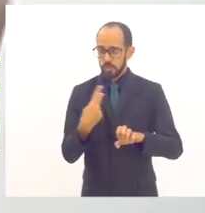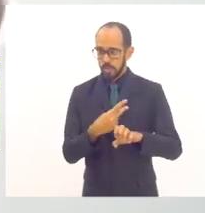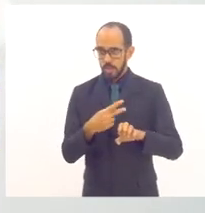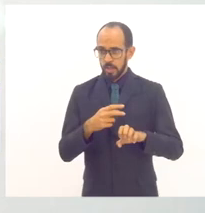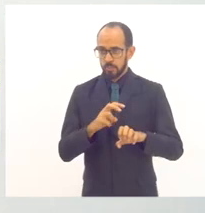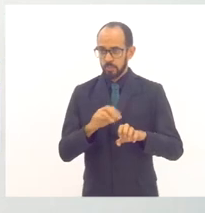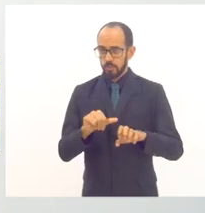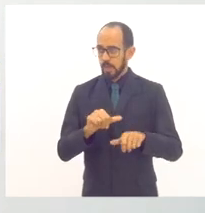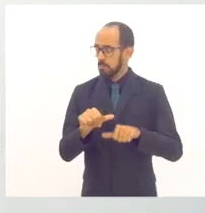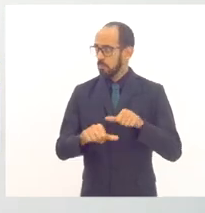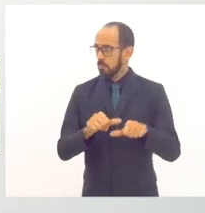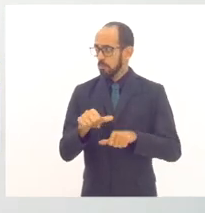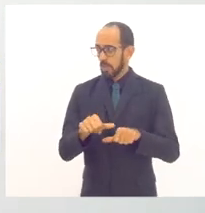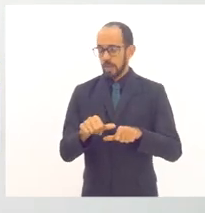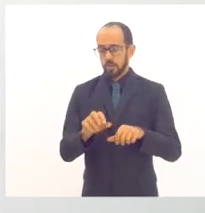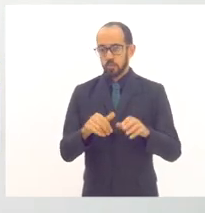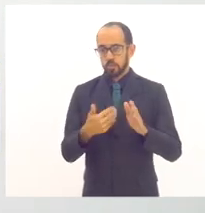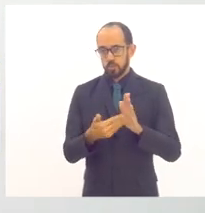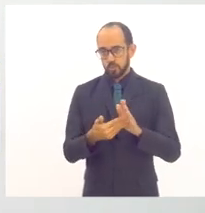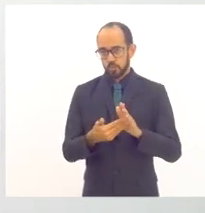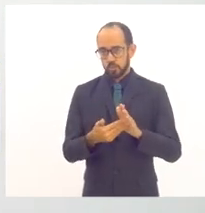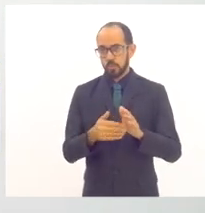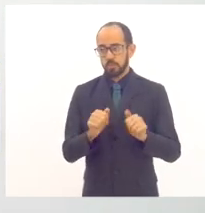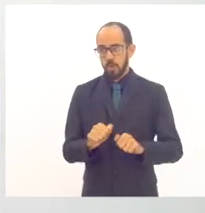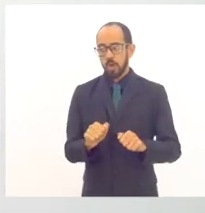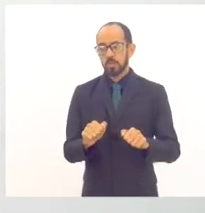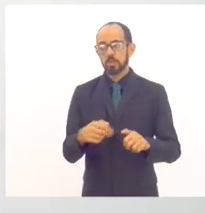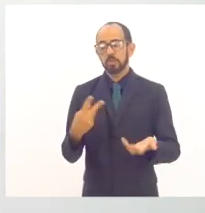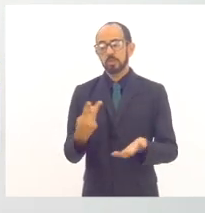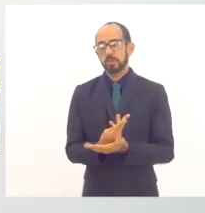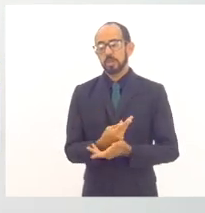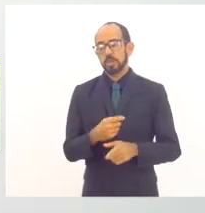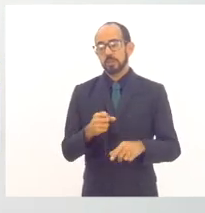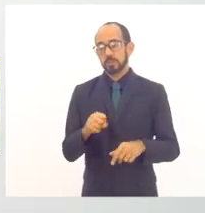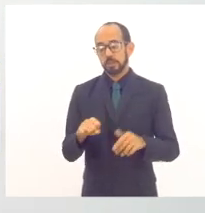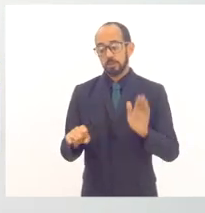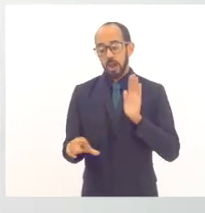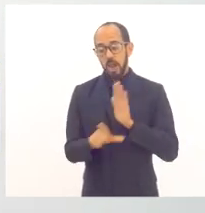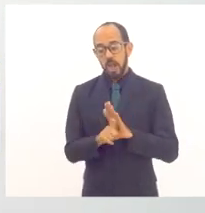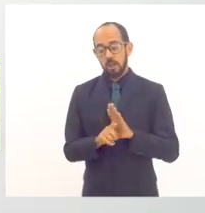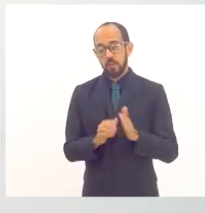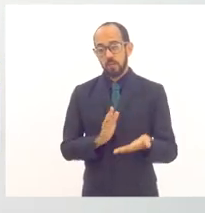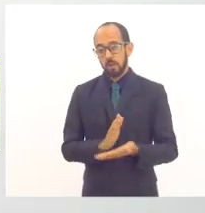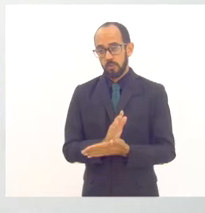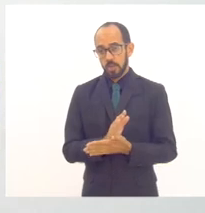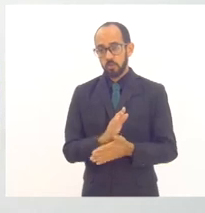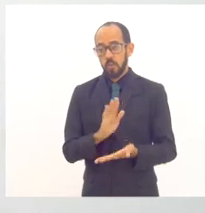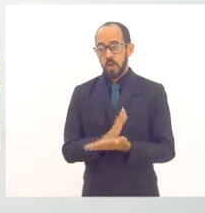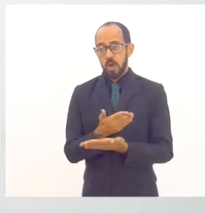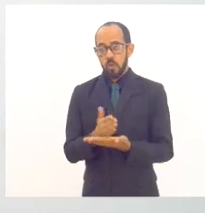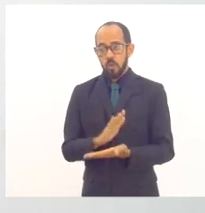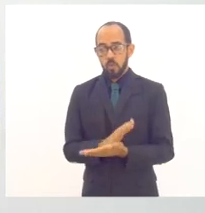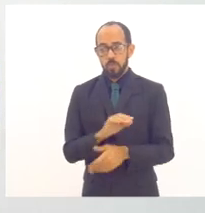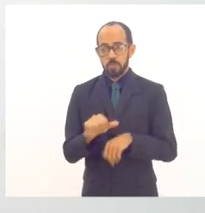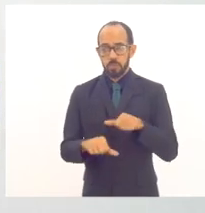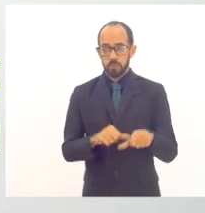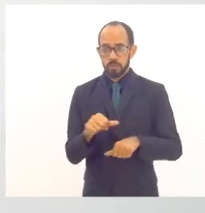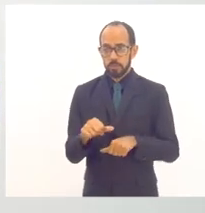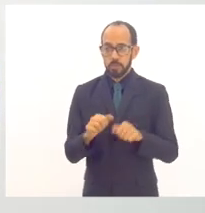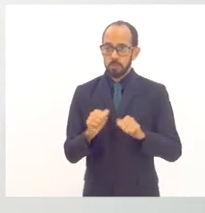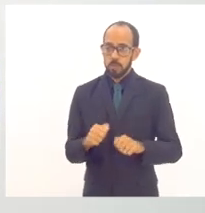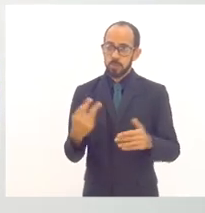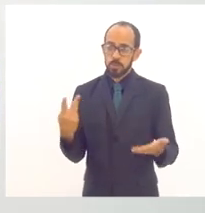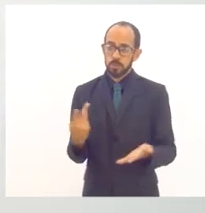tudo isso. Pode ser, eventualmente, que se uma lei for aprovada com algumas modificações, você tenha que,